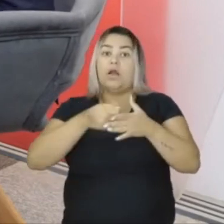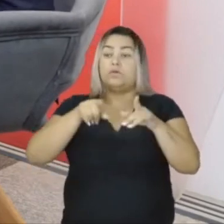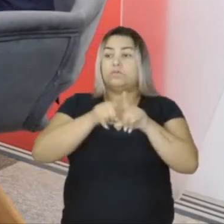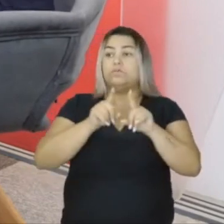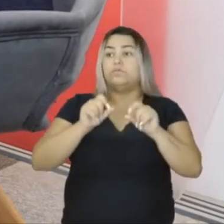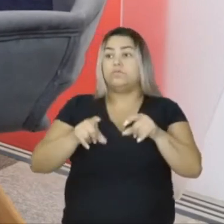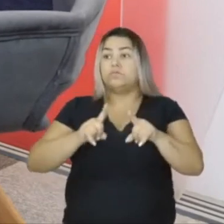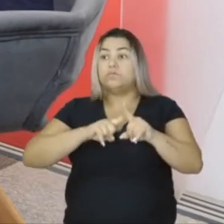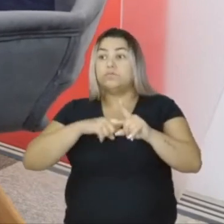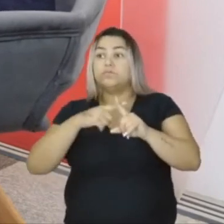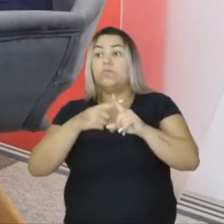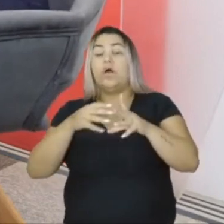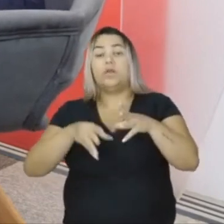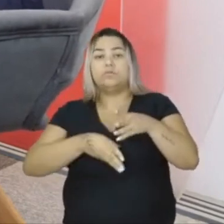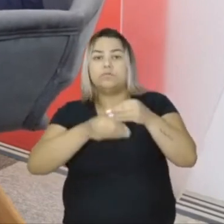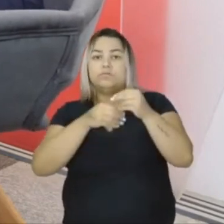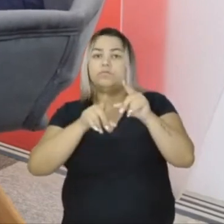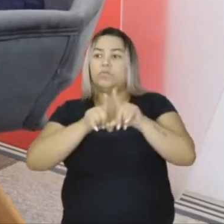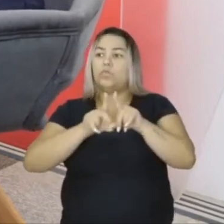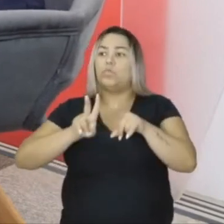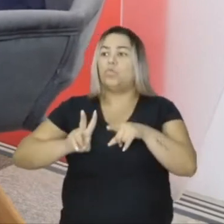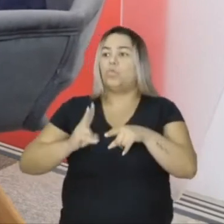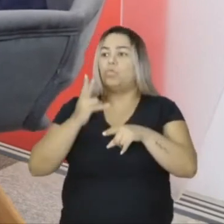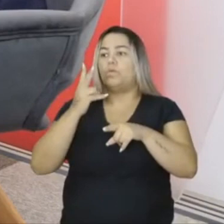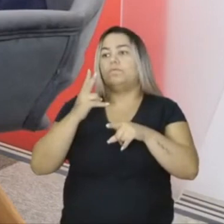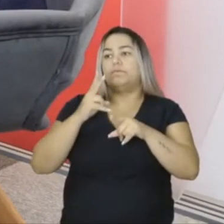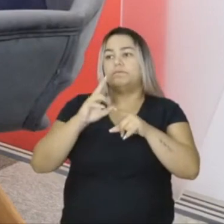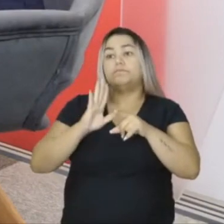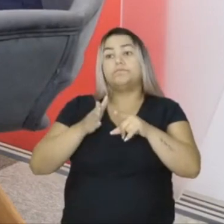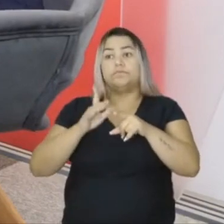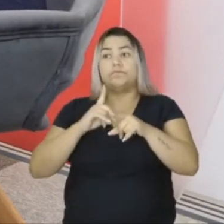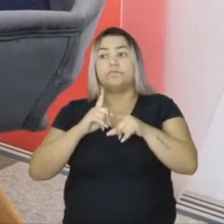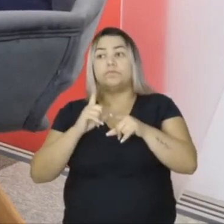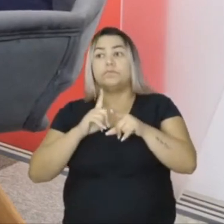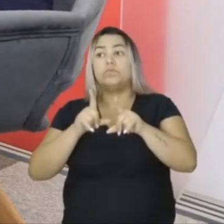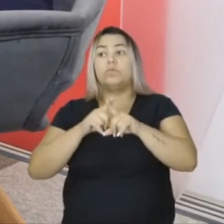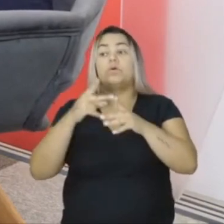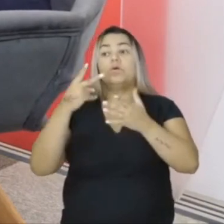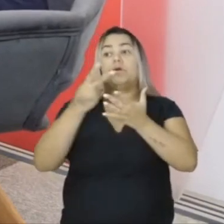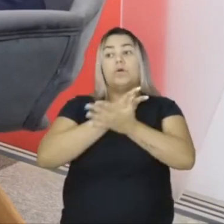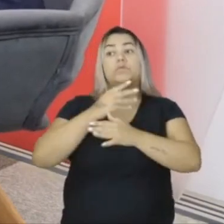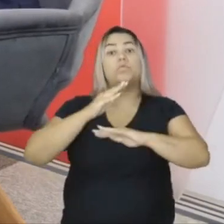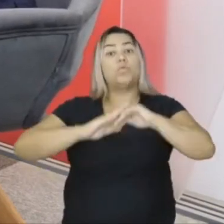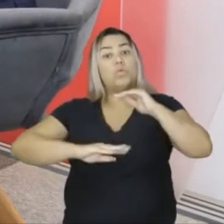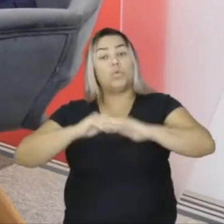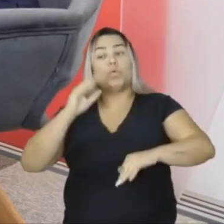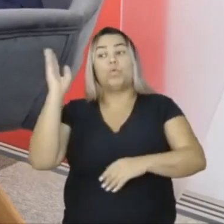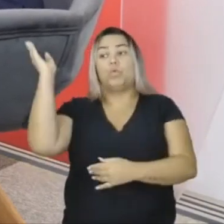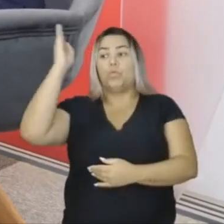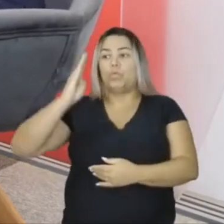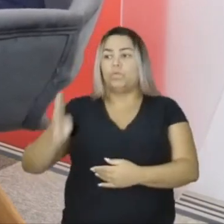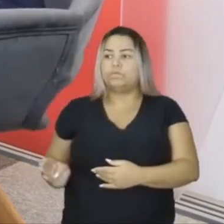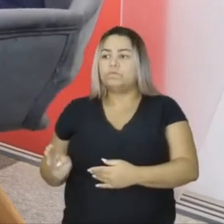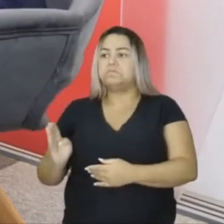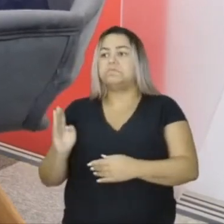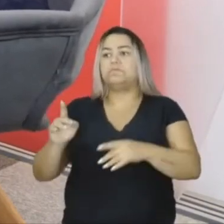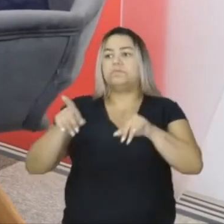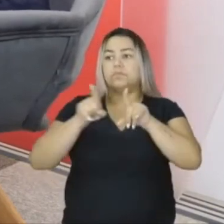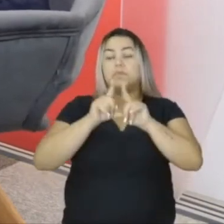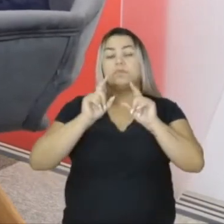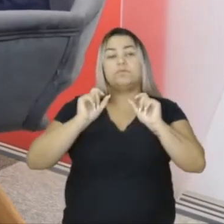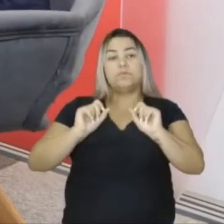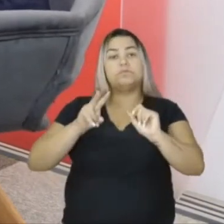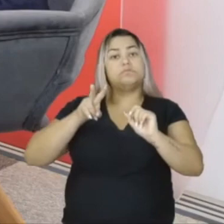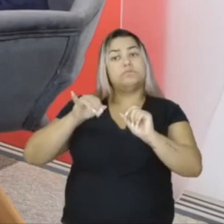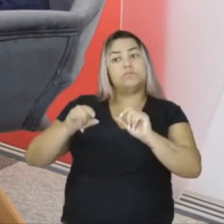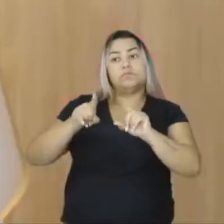adicionado. Hoje você cobra imposto do valor acumulado. O que vai acontecer na prática? O Brasil vai ficar competitivo. Esta é